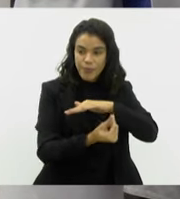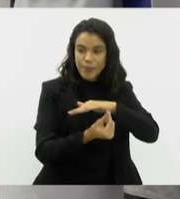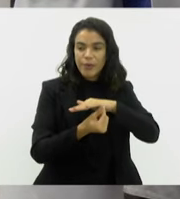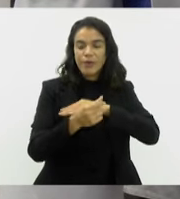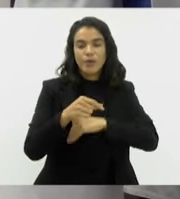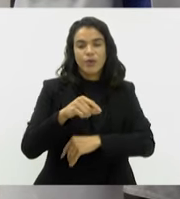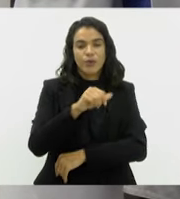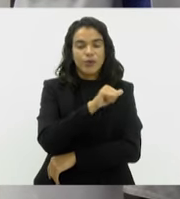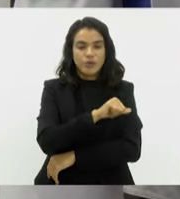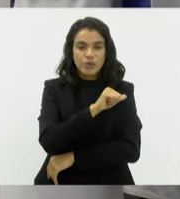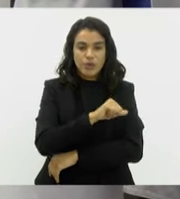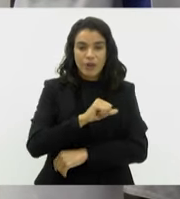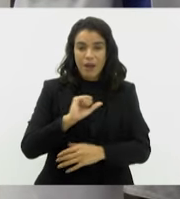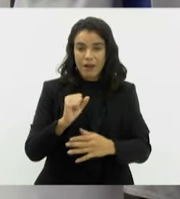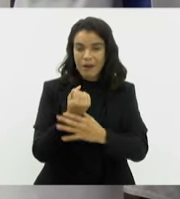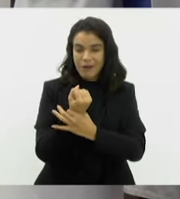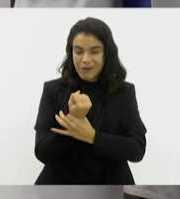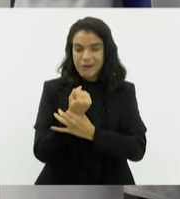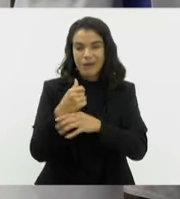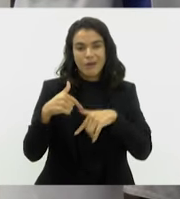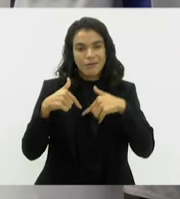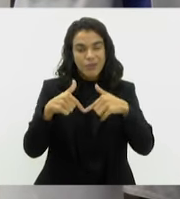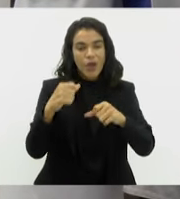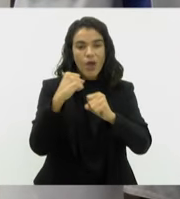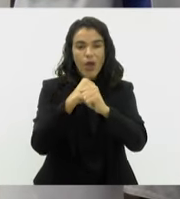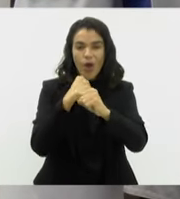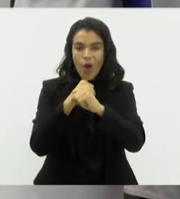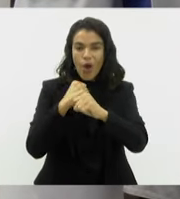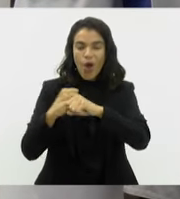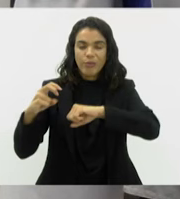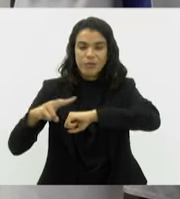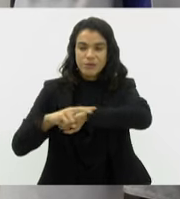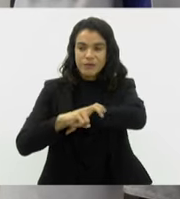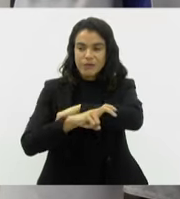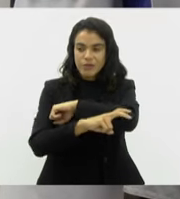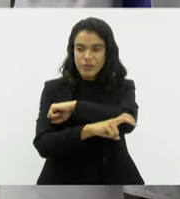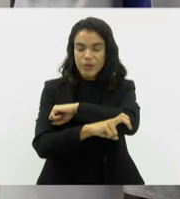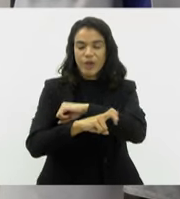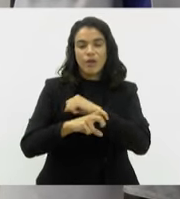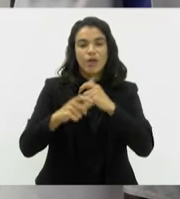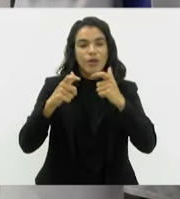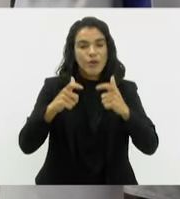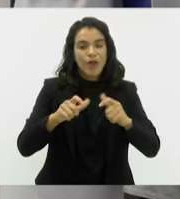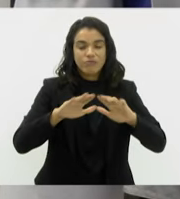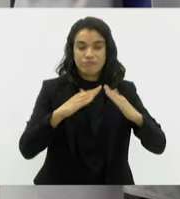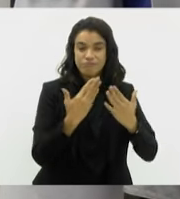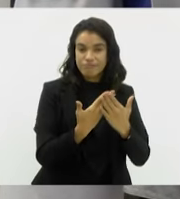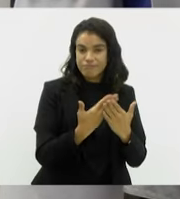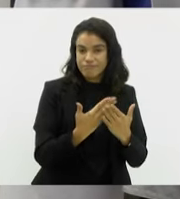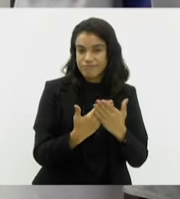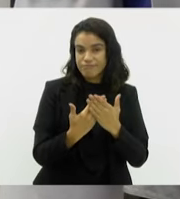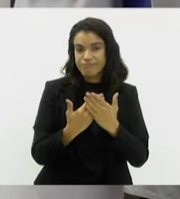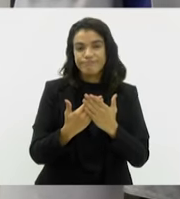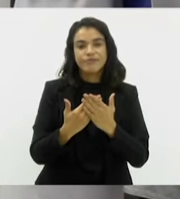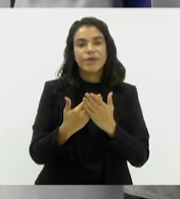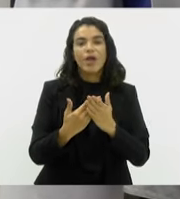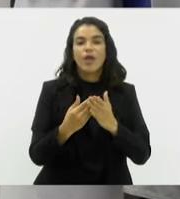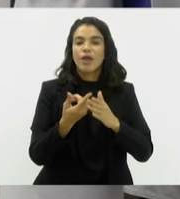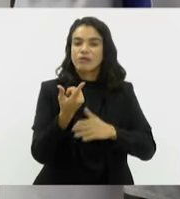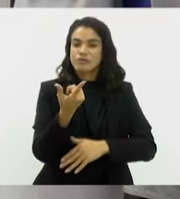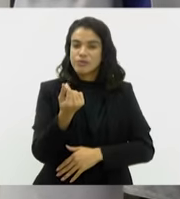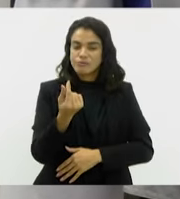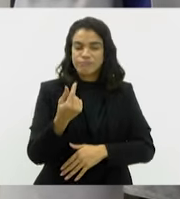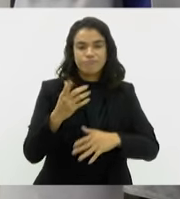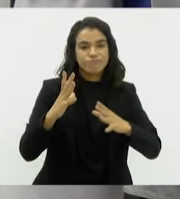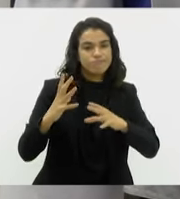Rio de Janeiro, a garantia da realização de obras e infraestrutura em unidades educacionais conforme previsão